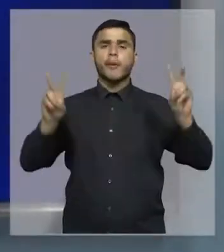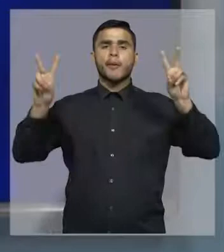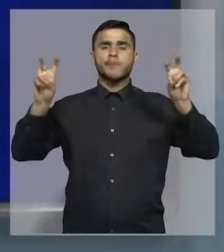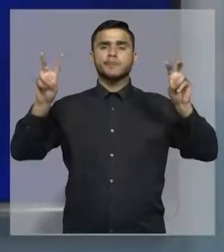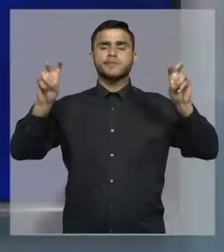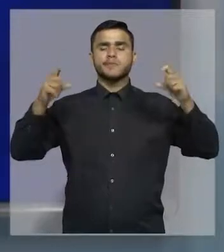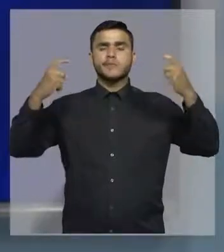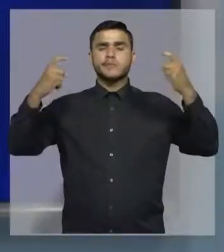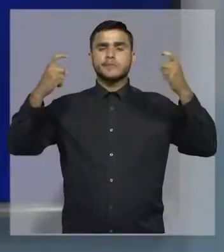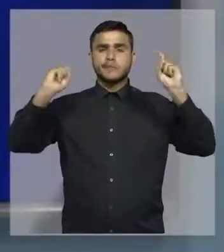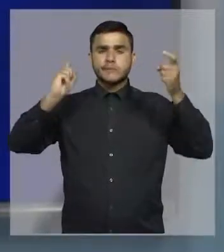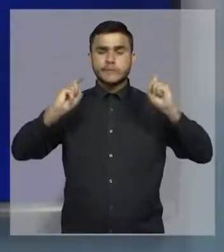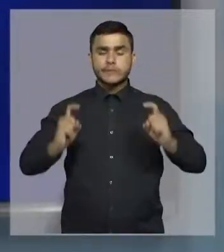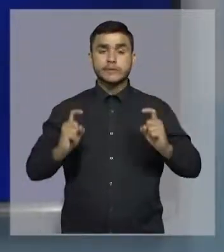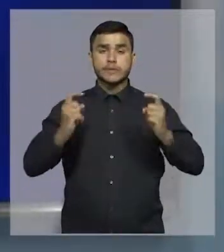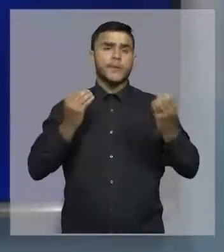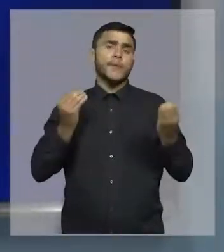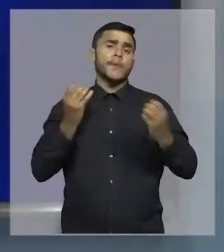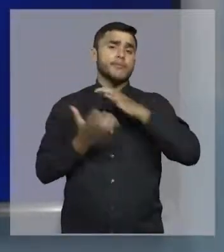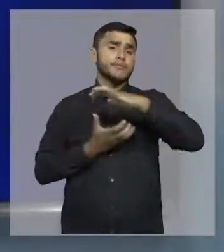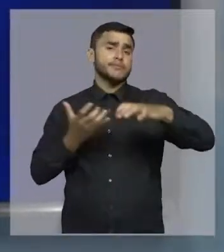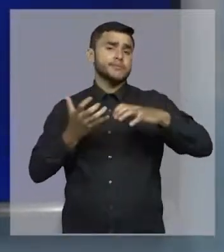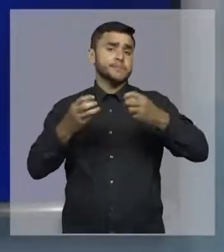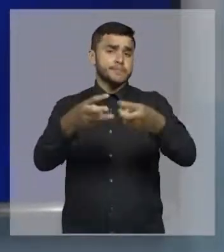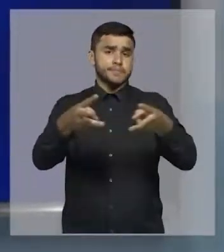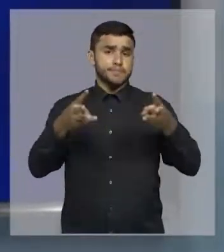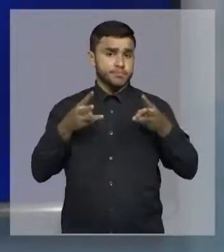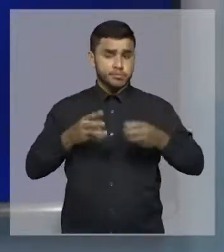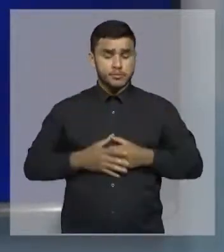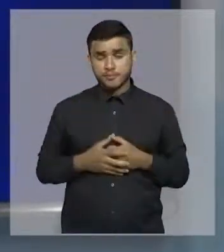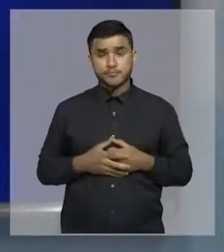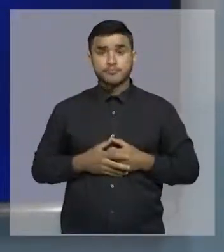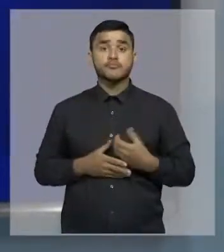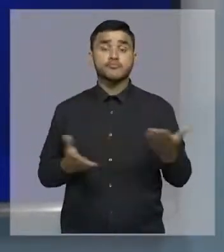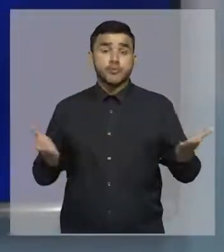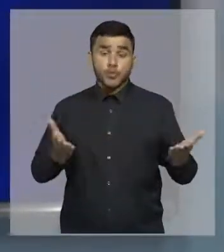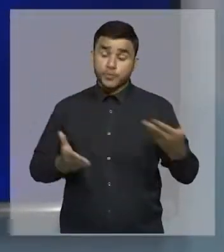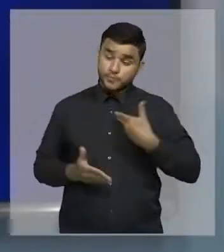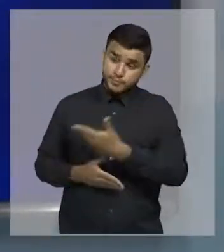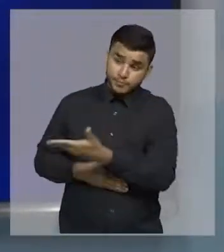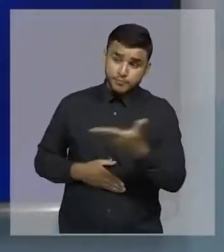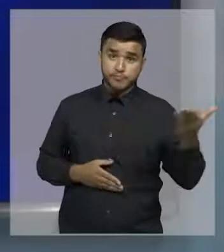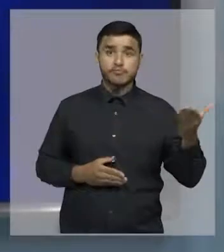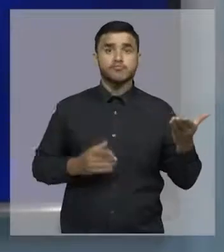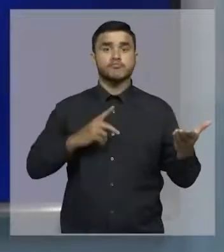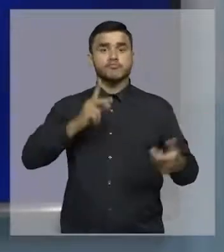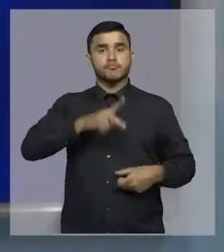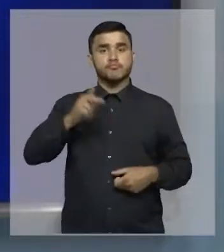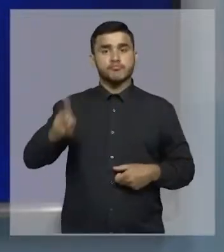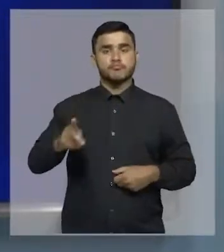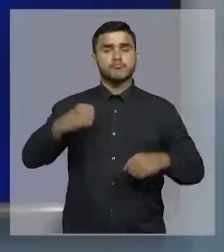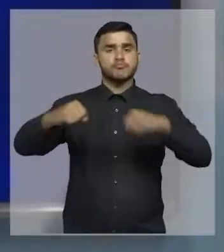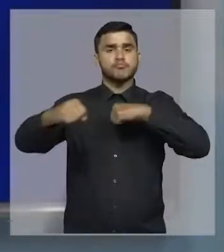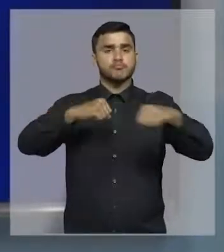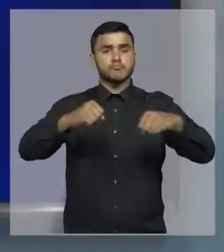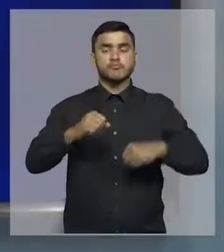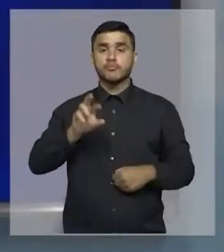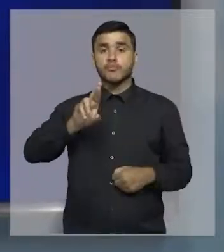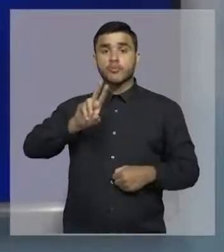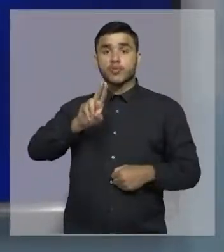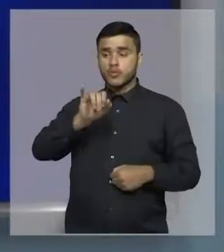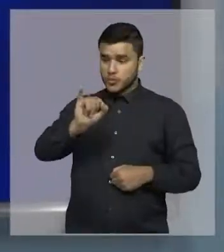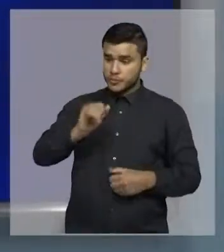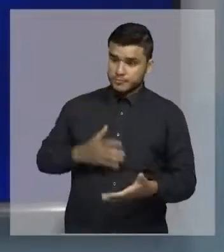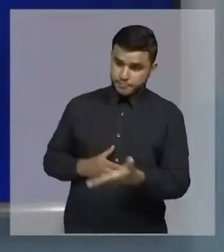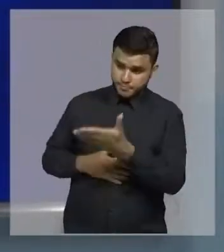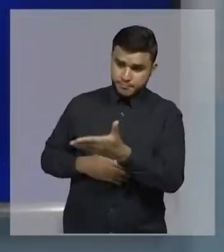aspectos e as consequências dessa paralisação, nós temos hoje aqui as participações dos nossos professores e debatedores. Rui Martinho